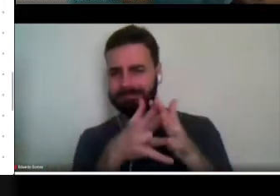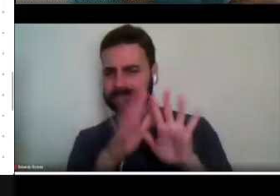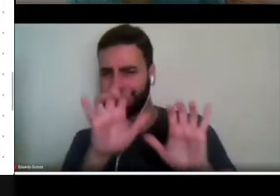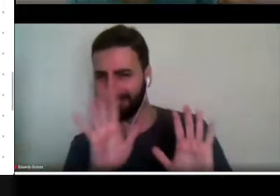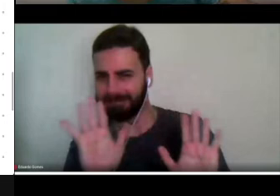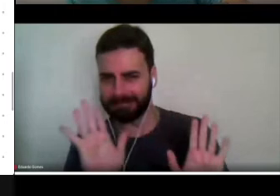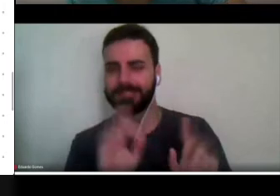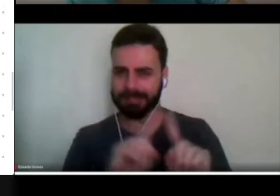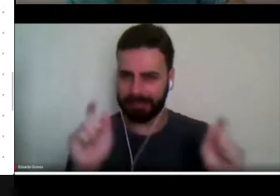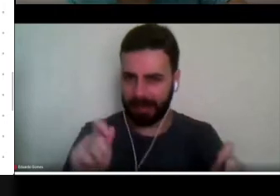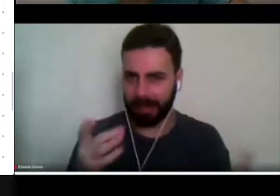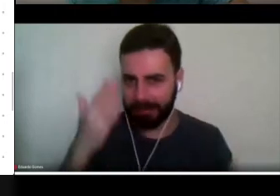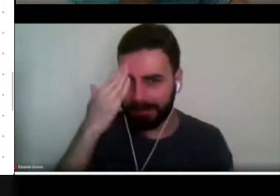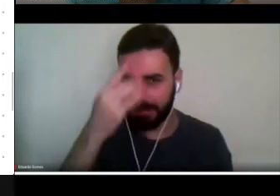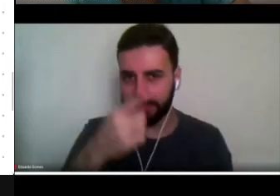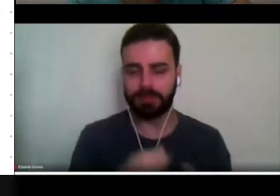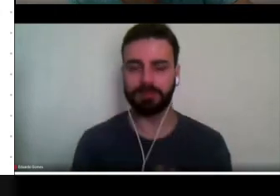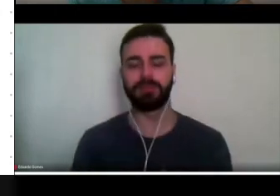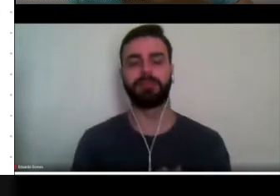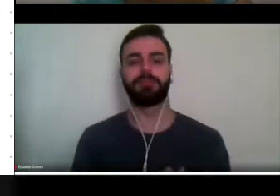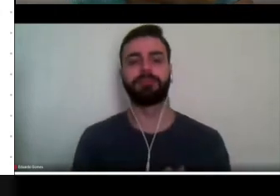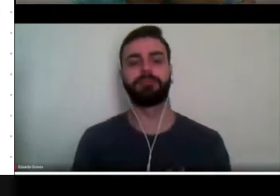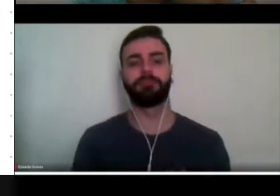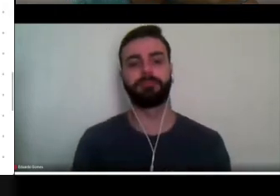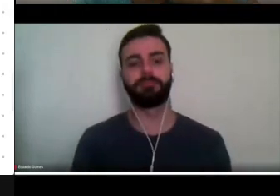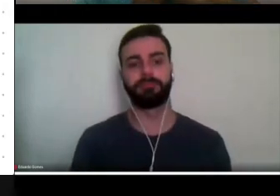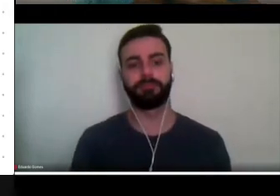Alguém tem alguma pergunta em relação a esse exercício?